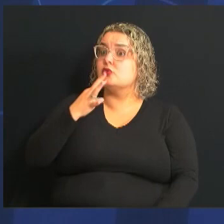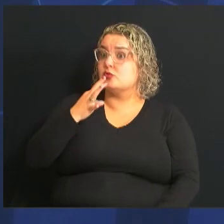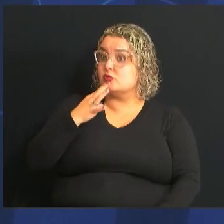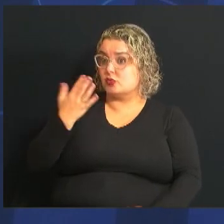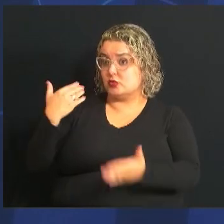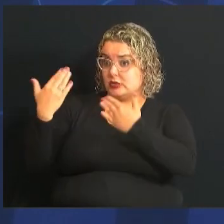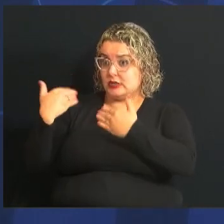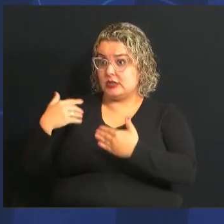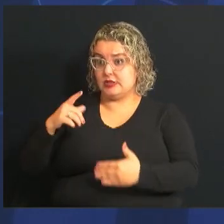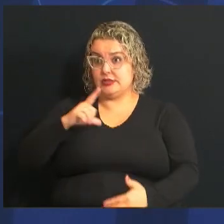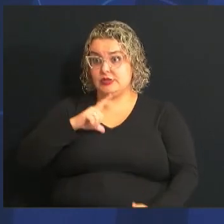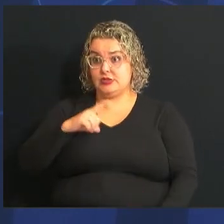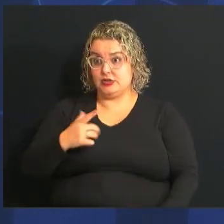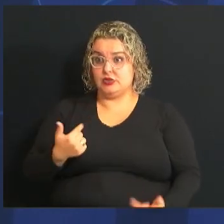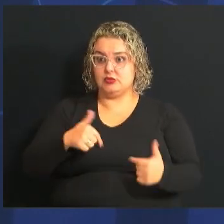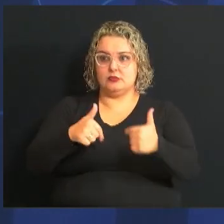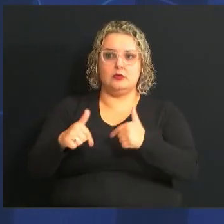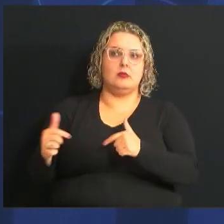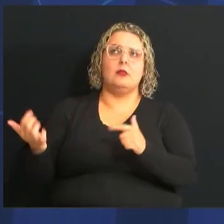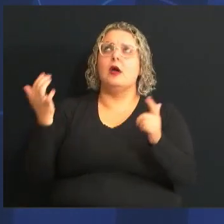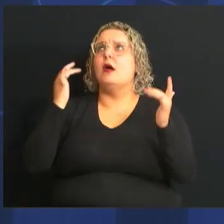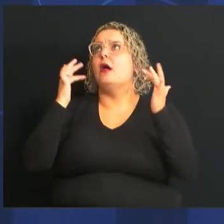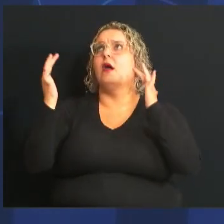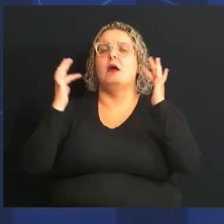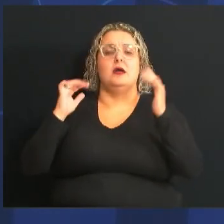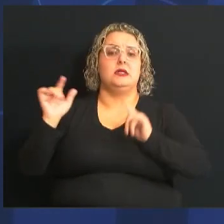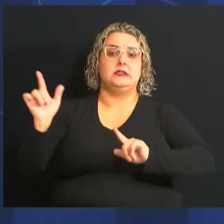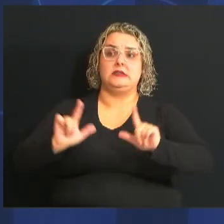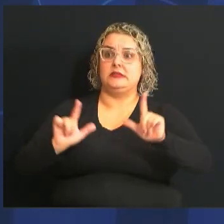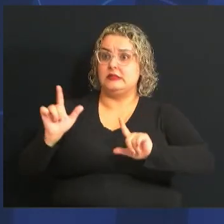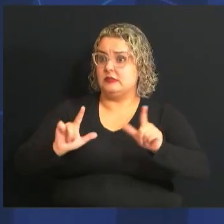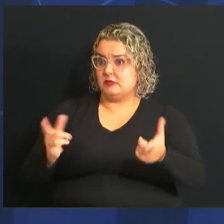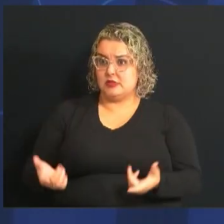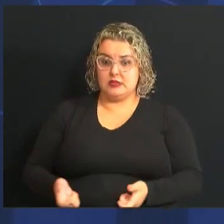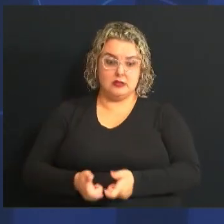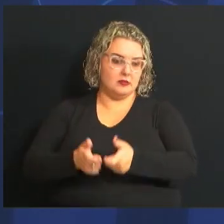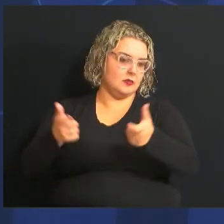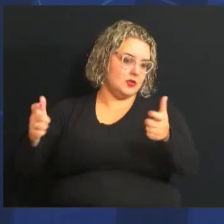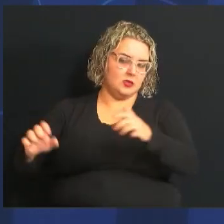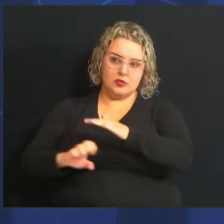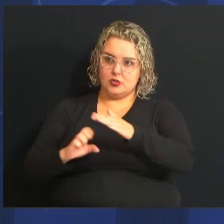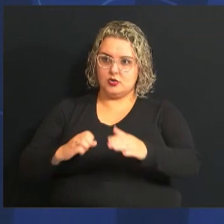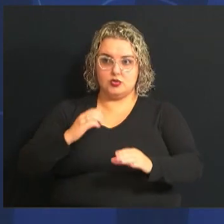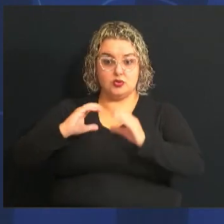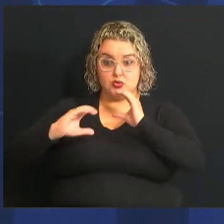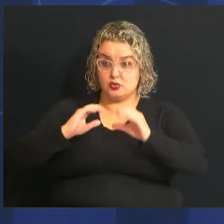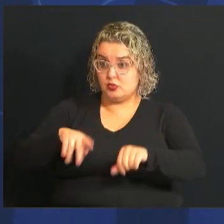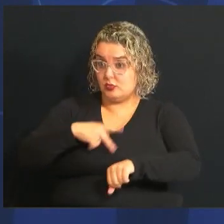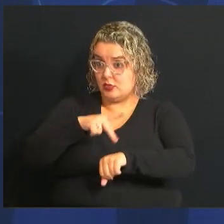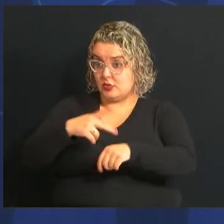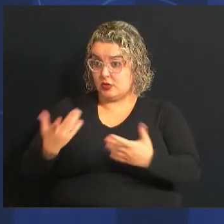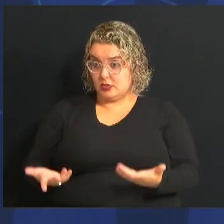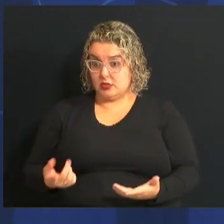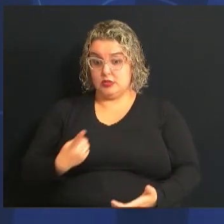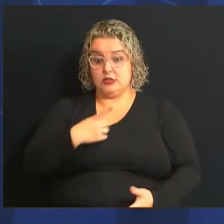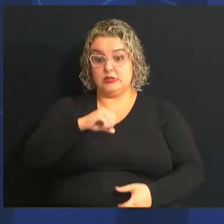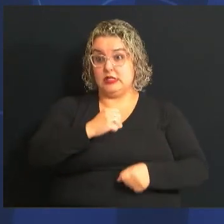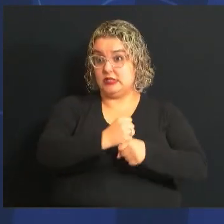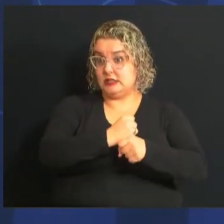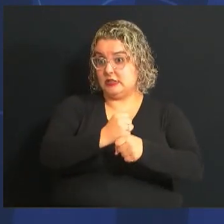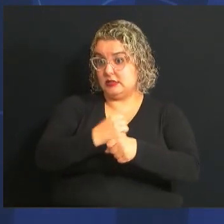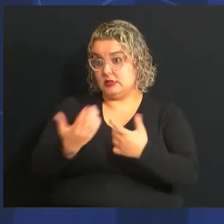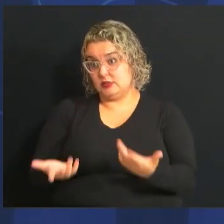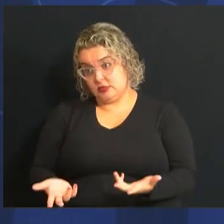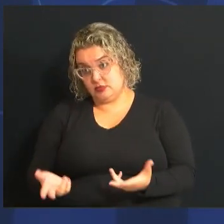você tinha aquele emprego dos sonhos, né? Você trabalhava na maior empresa de comunicação do país, estava há 10 anos,